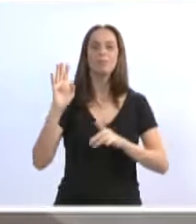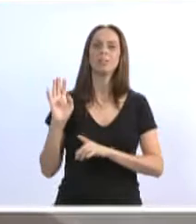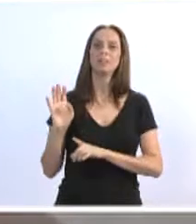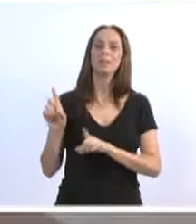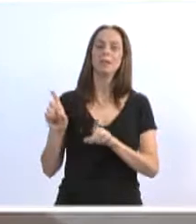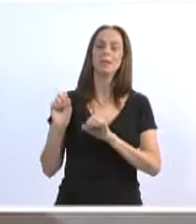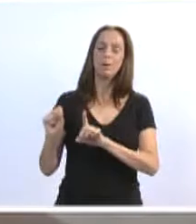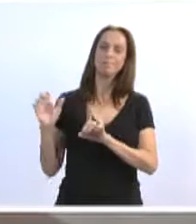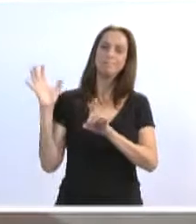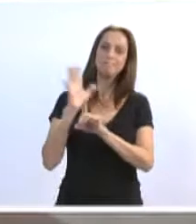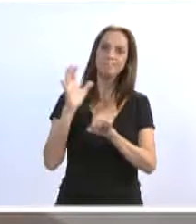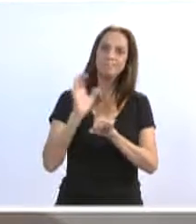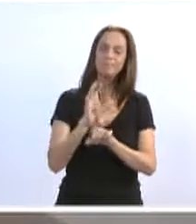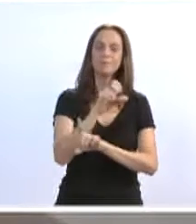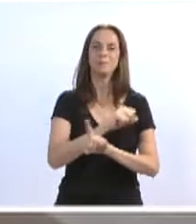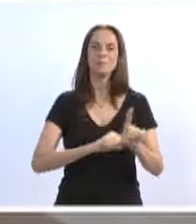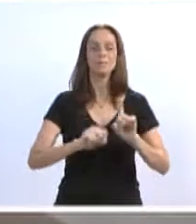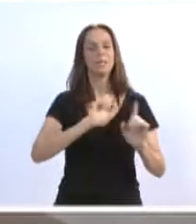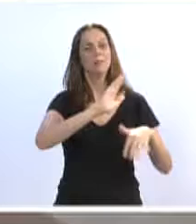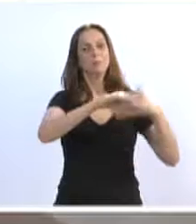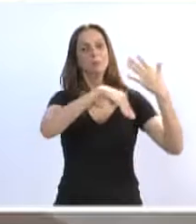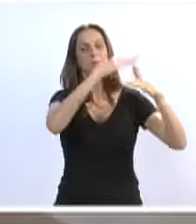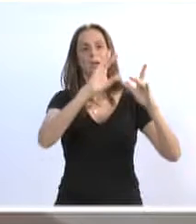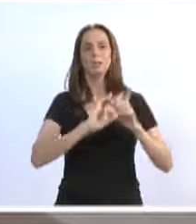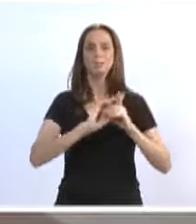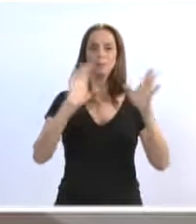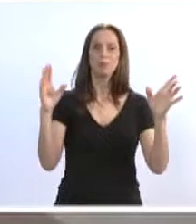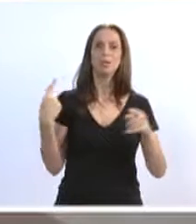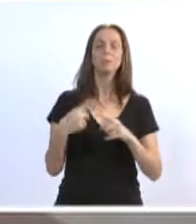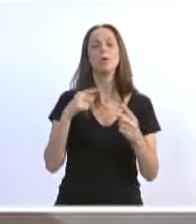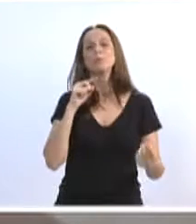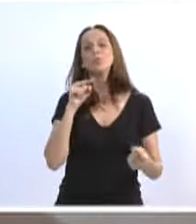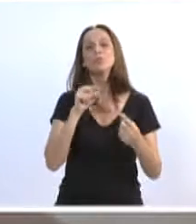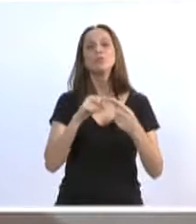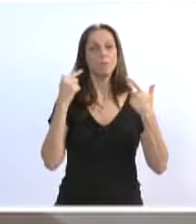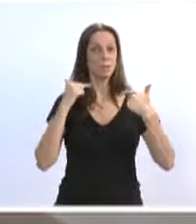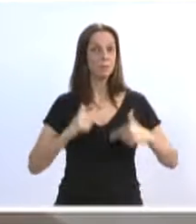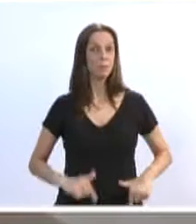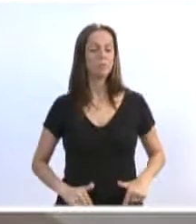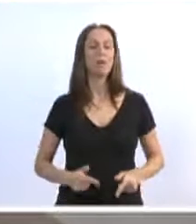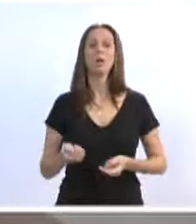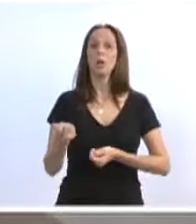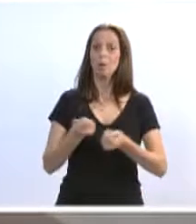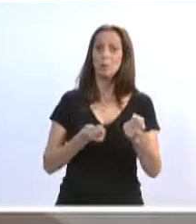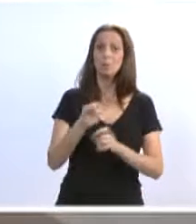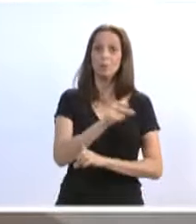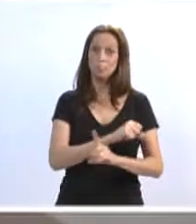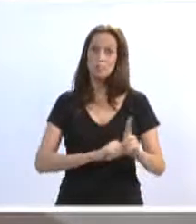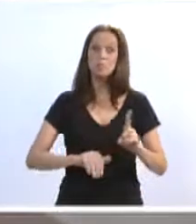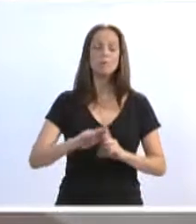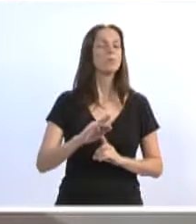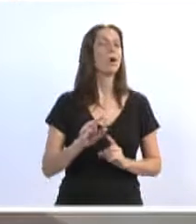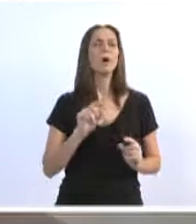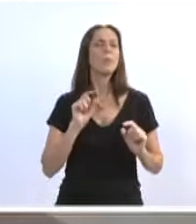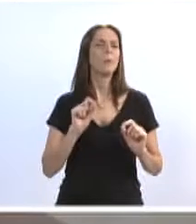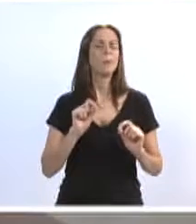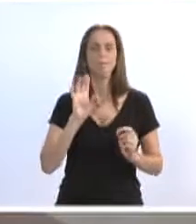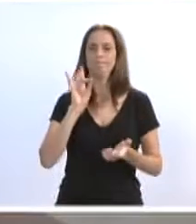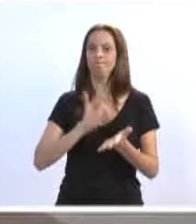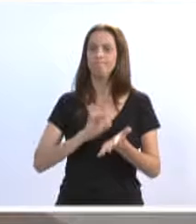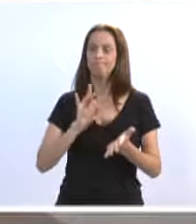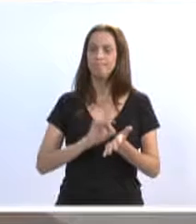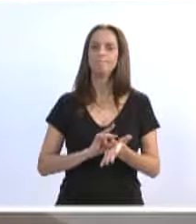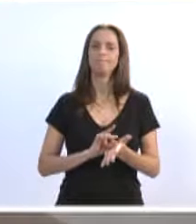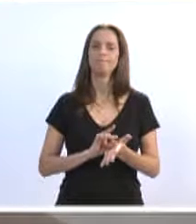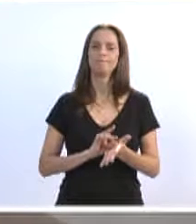e que possa avançar a democracia, porque o intuito da transparência, do controle social é de fato o